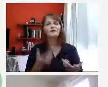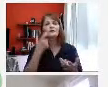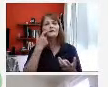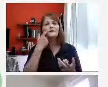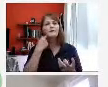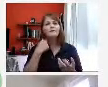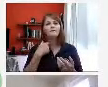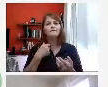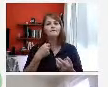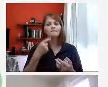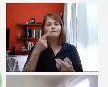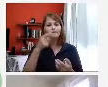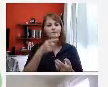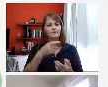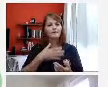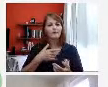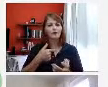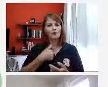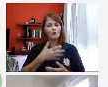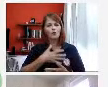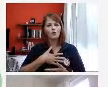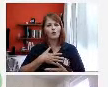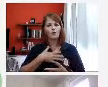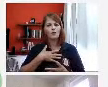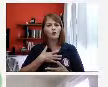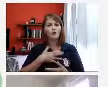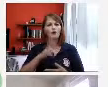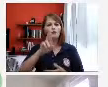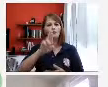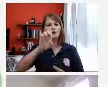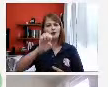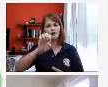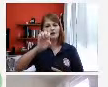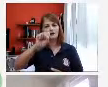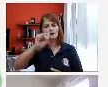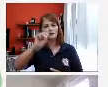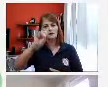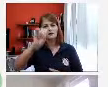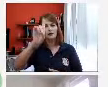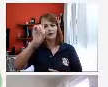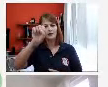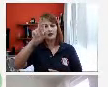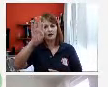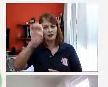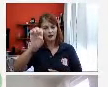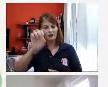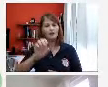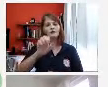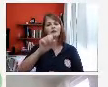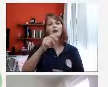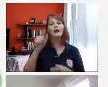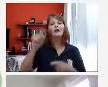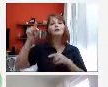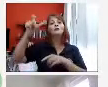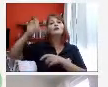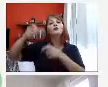E eu, como residente, um dos residentes do campus de Eunápolis, da residência pedagógica,